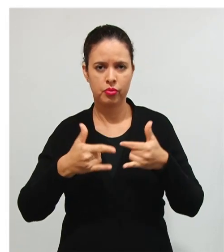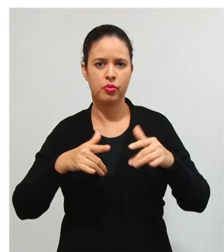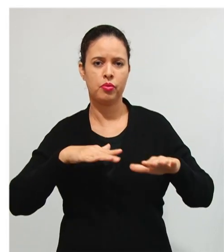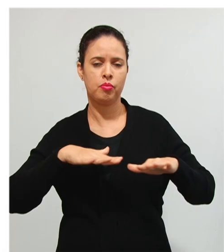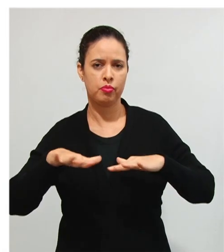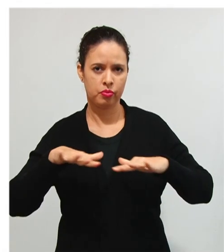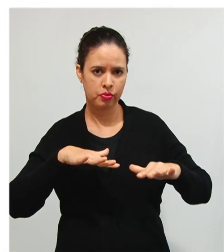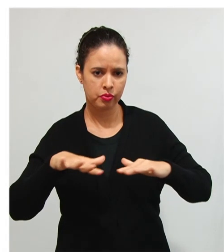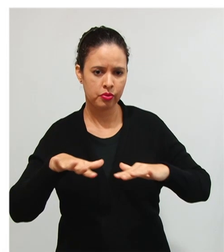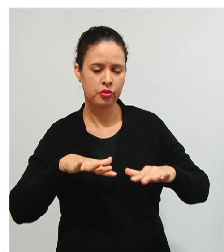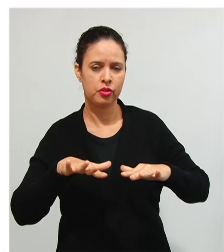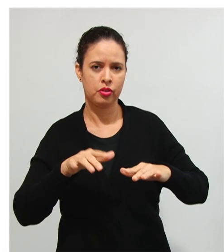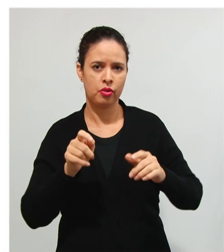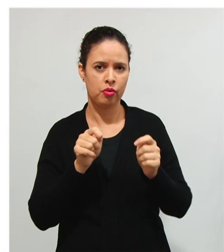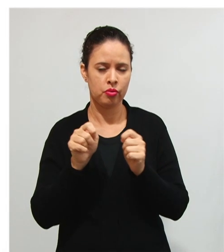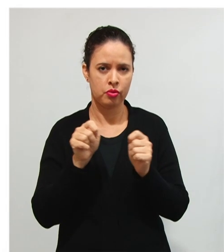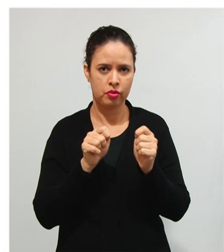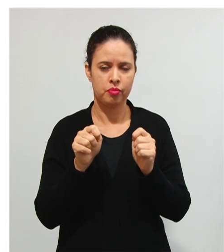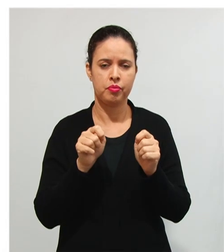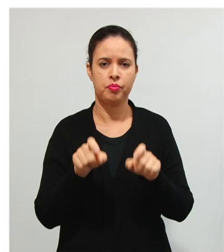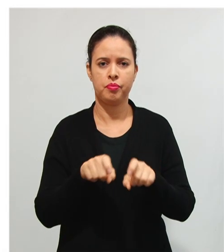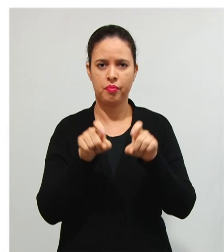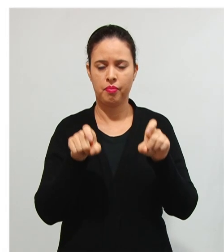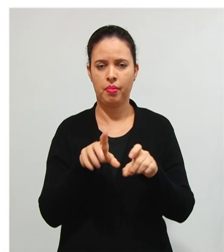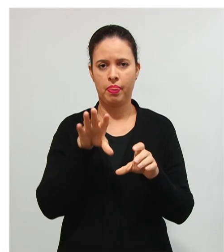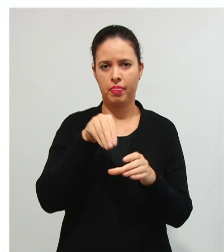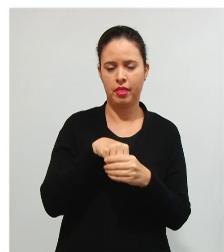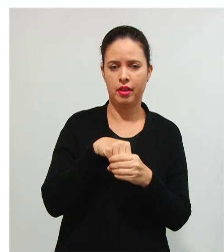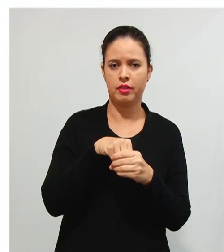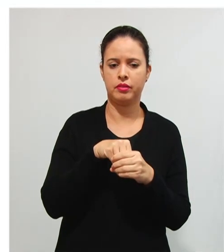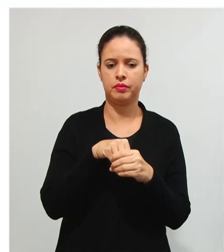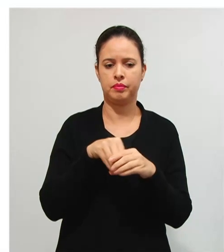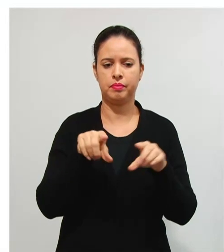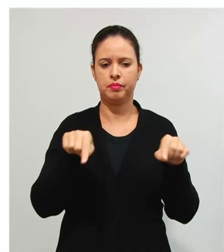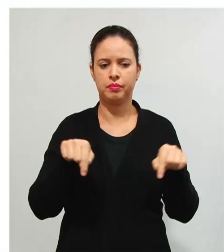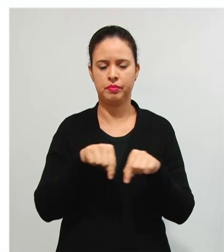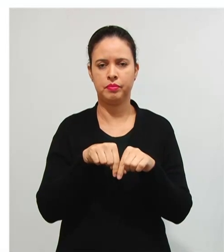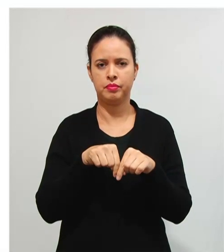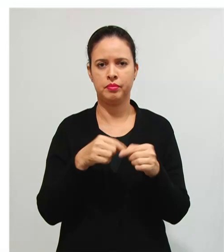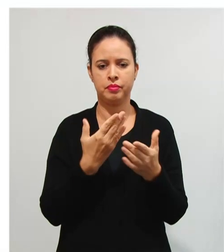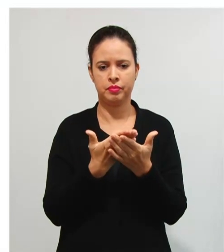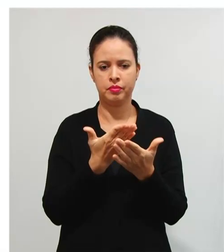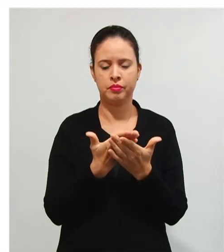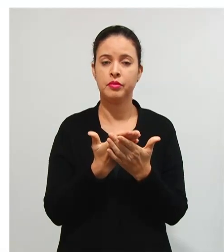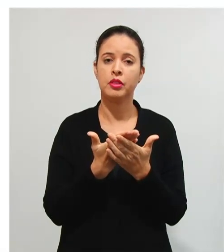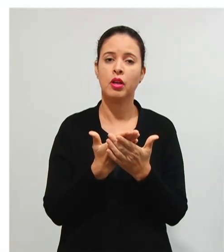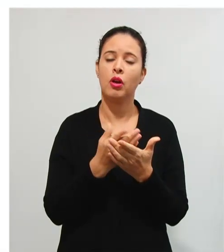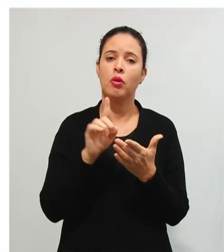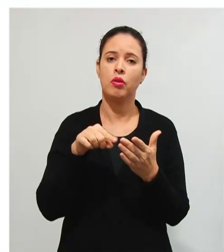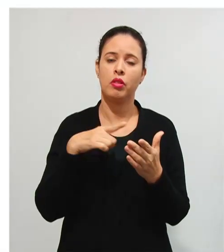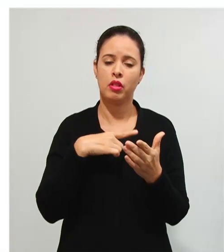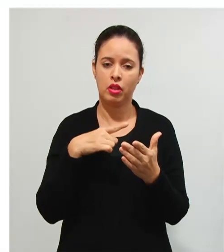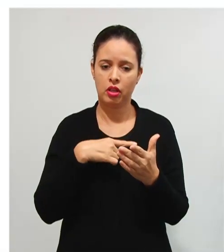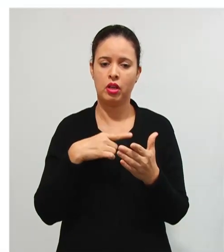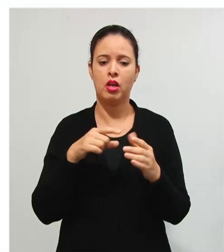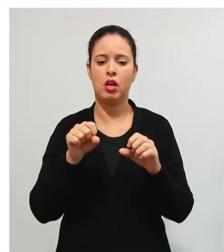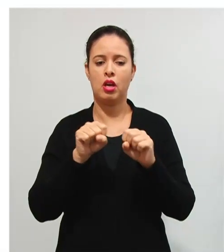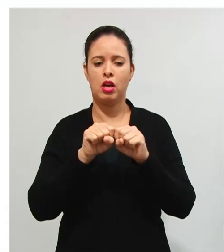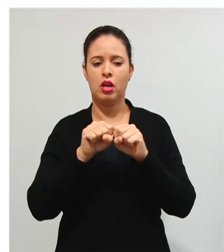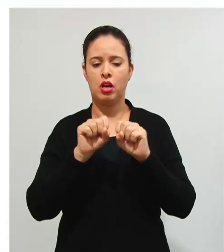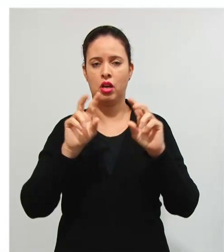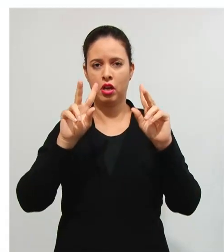movimento controlado por computador em sala de aula? Para isso existem alternativas de hardware que podem